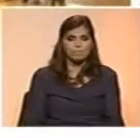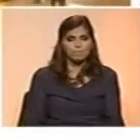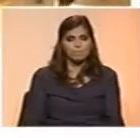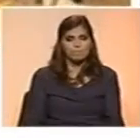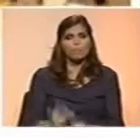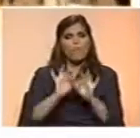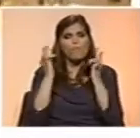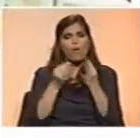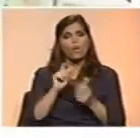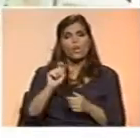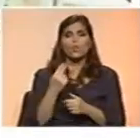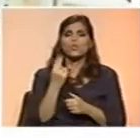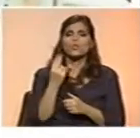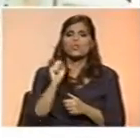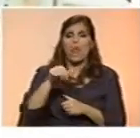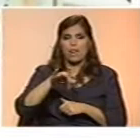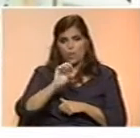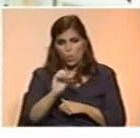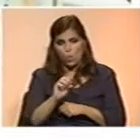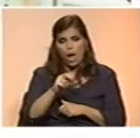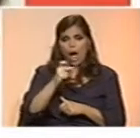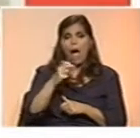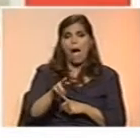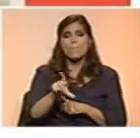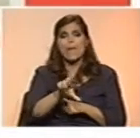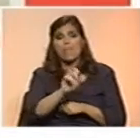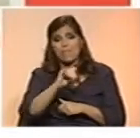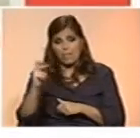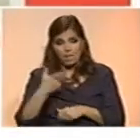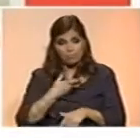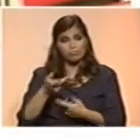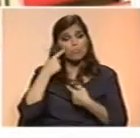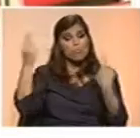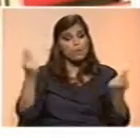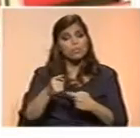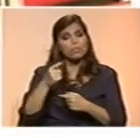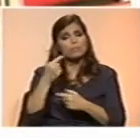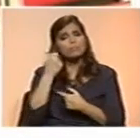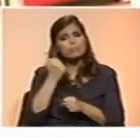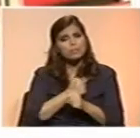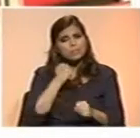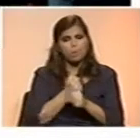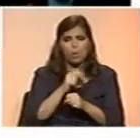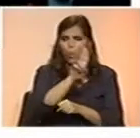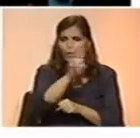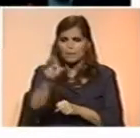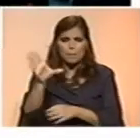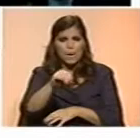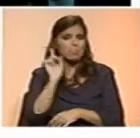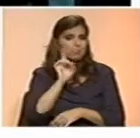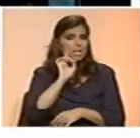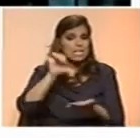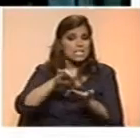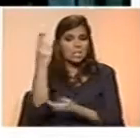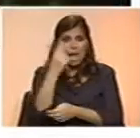O Fórum Eugénio de Almeida apresenta pela primeira vez uma ampla seleção de obras da coleção do mais importante Centro de